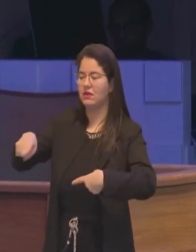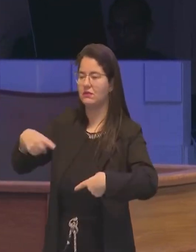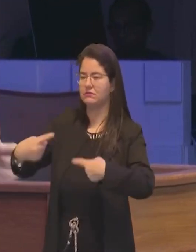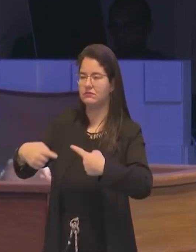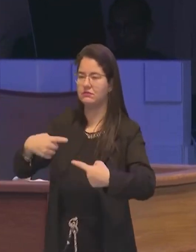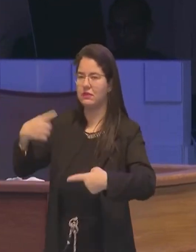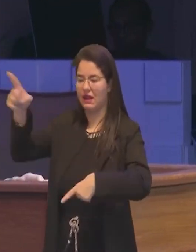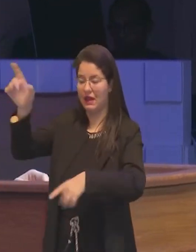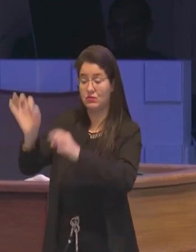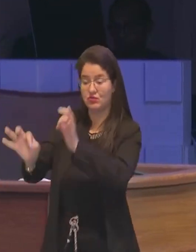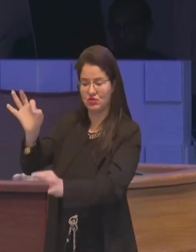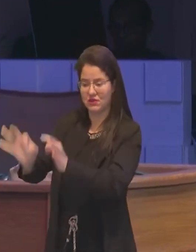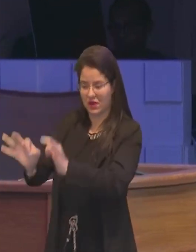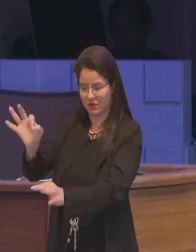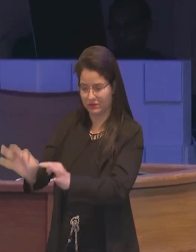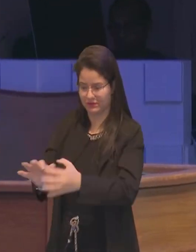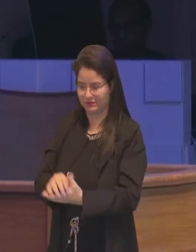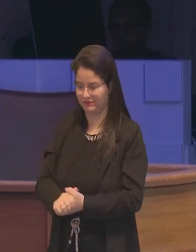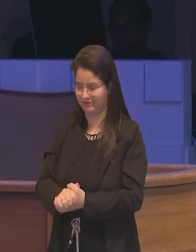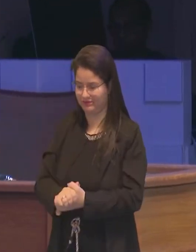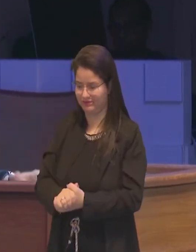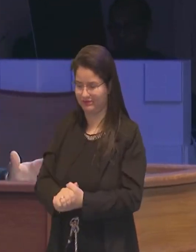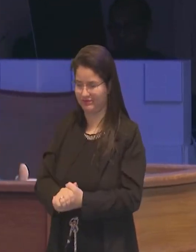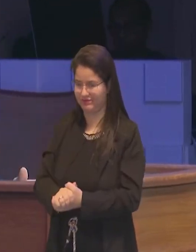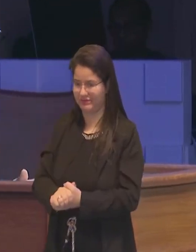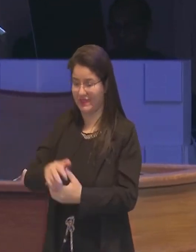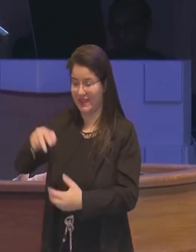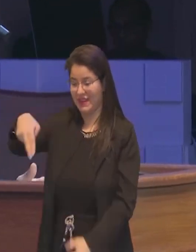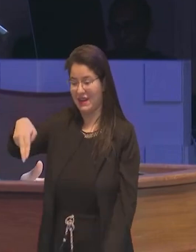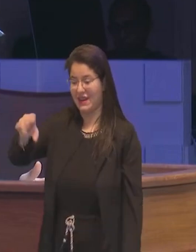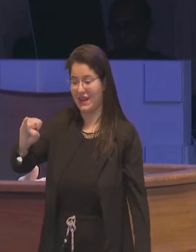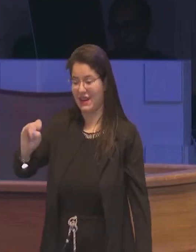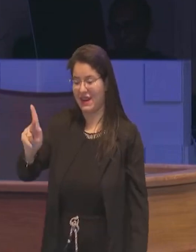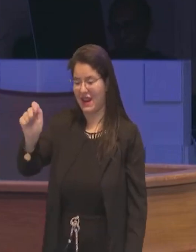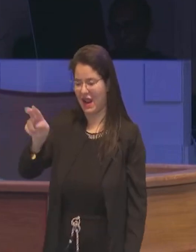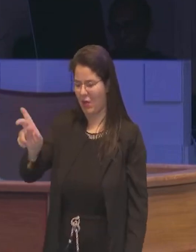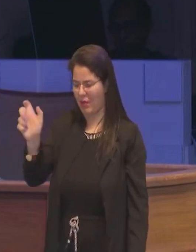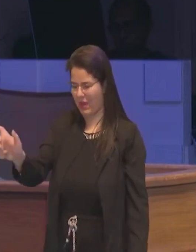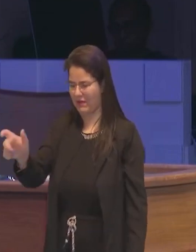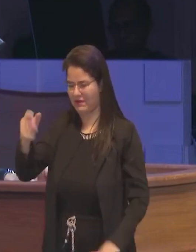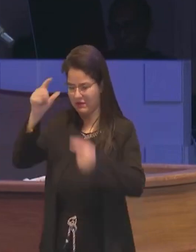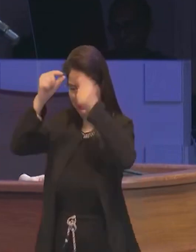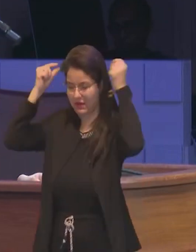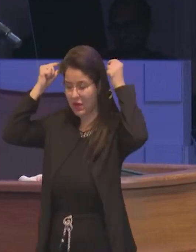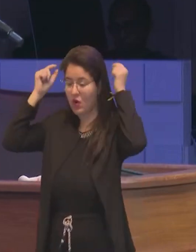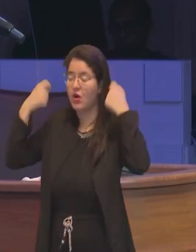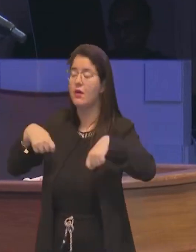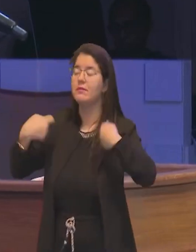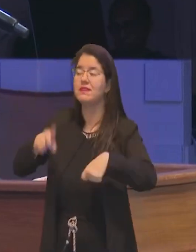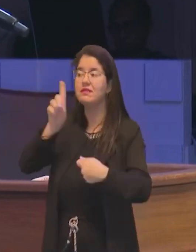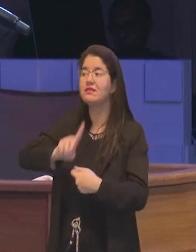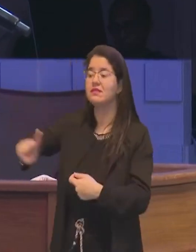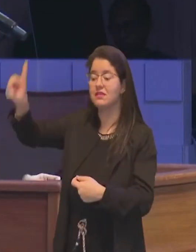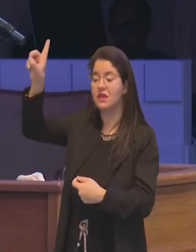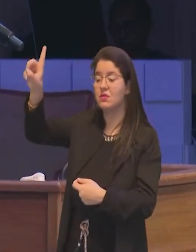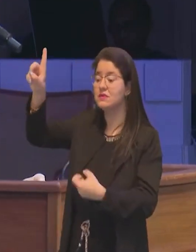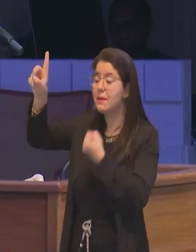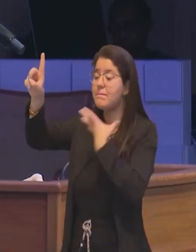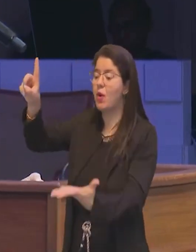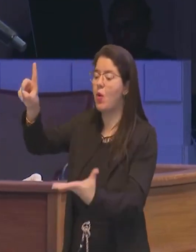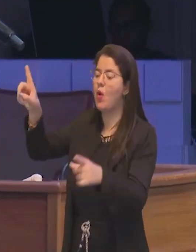Irmãos, temos que entender que o nosso Deus, Ele é infinitamente bom, mas Ele também é infinitamente